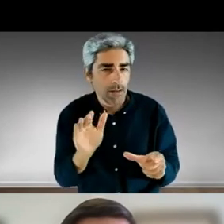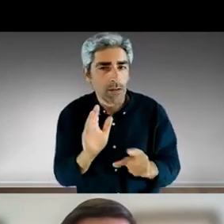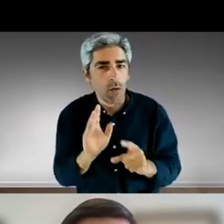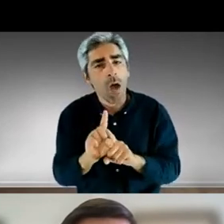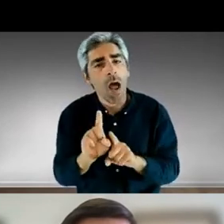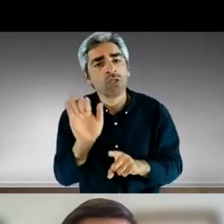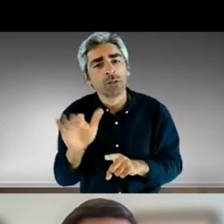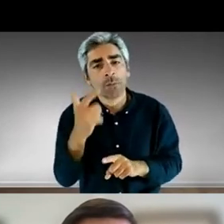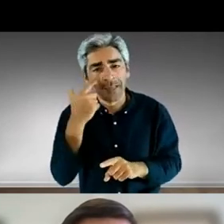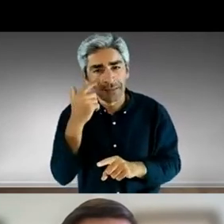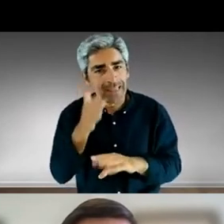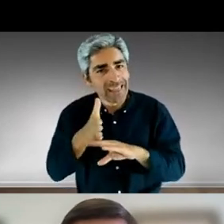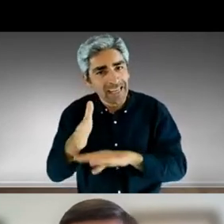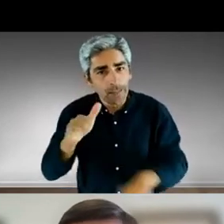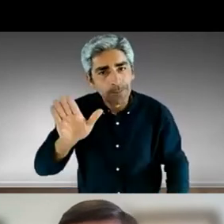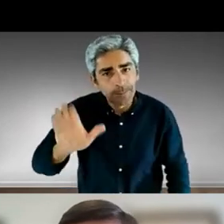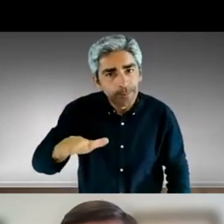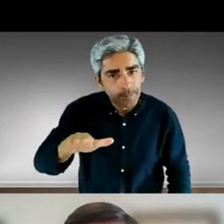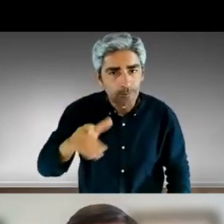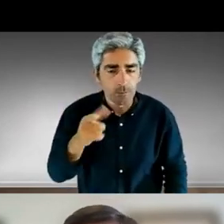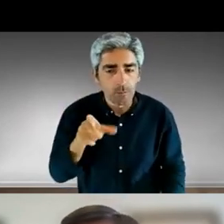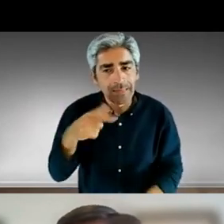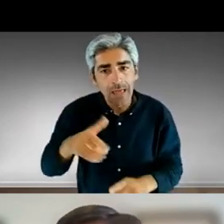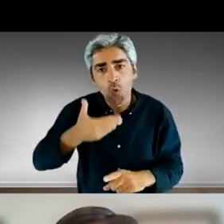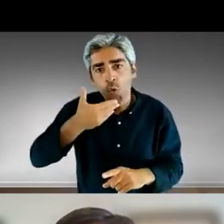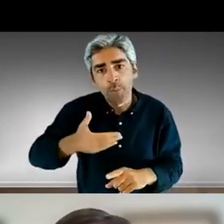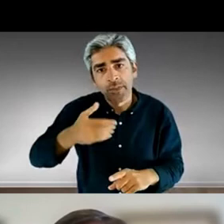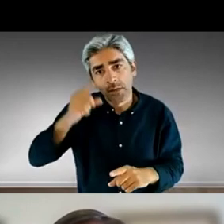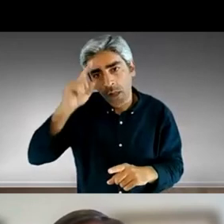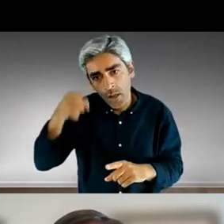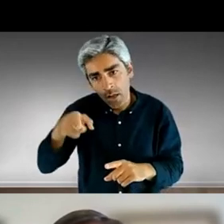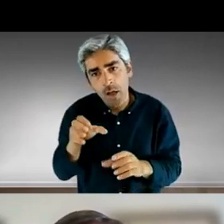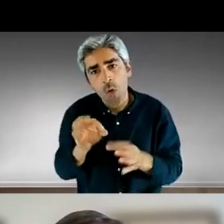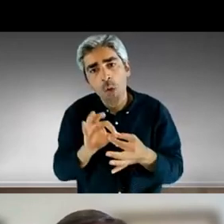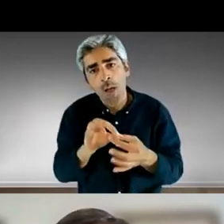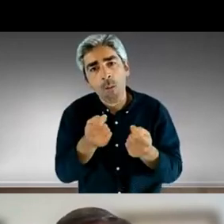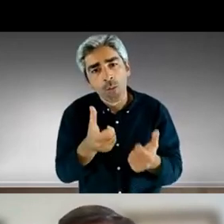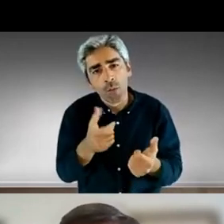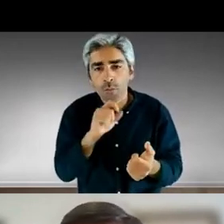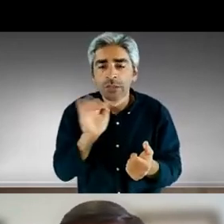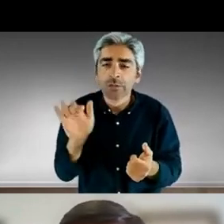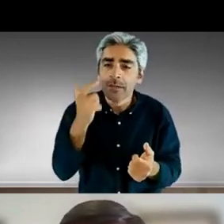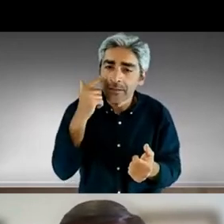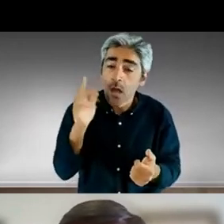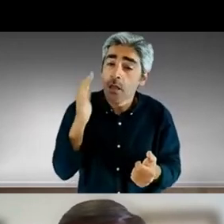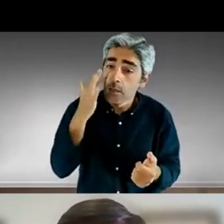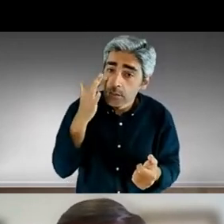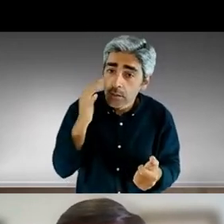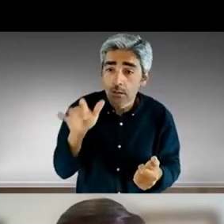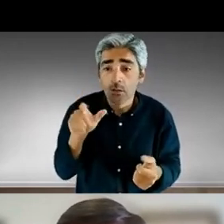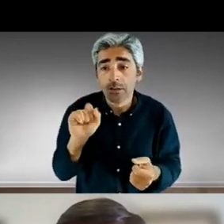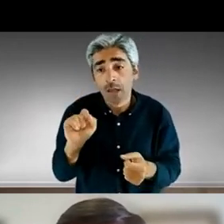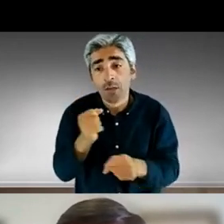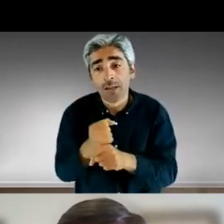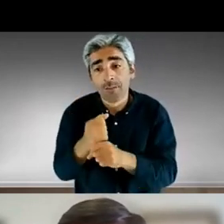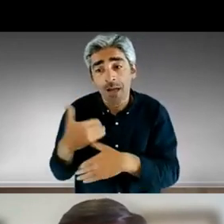pessoas e temos quem tenha muita competência e colabore pouco para a equipa, podemos dar o alerta, atenção que o teu